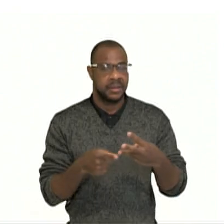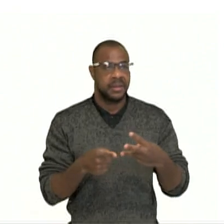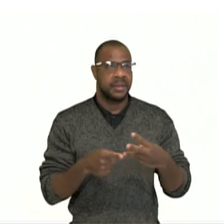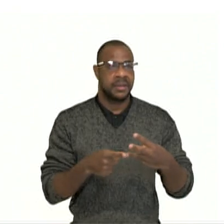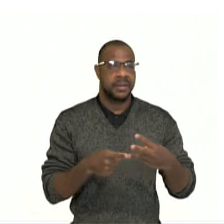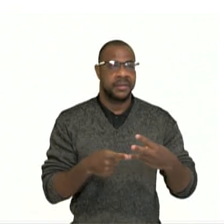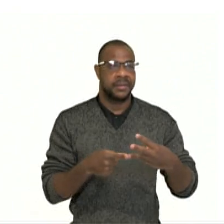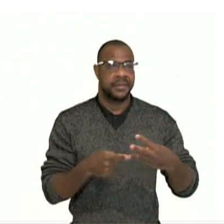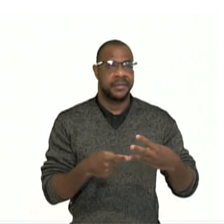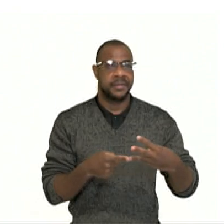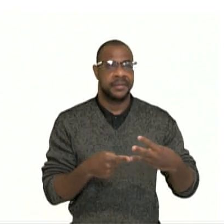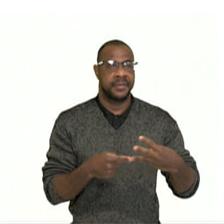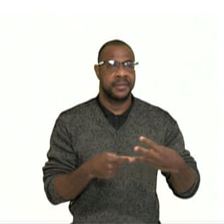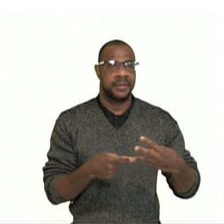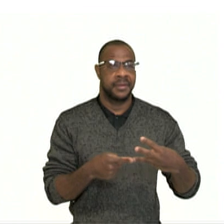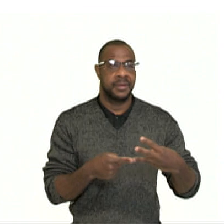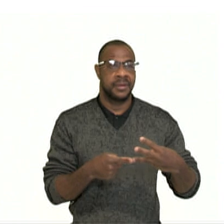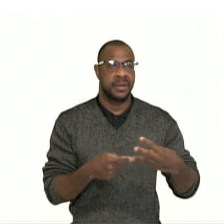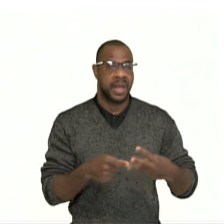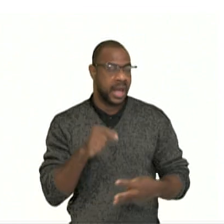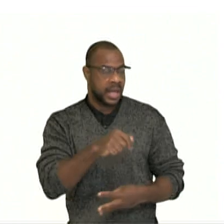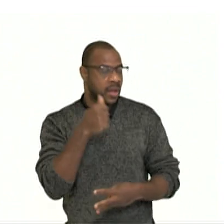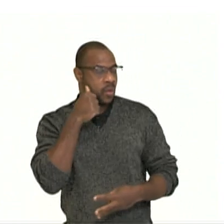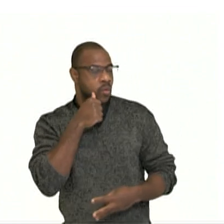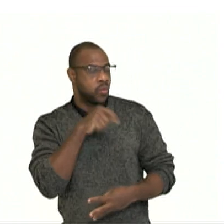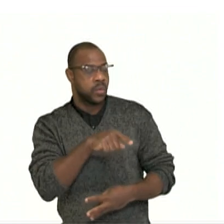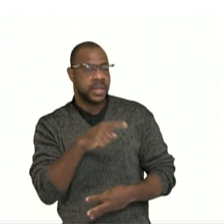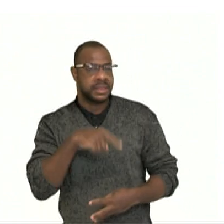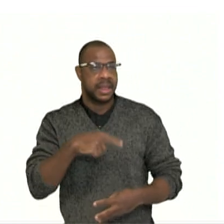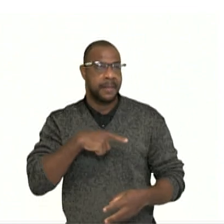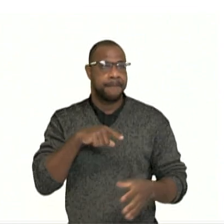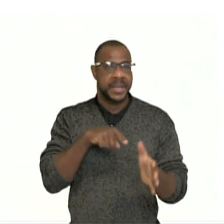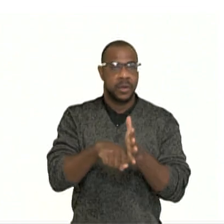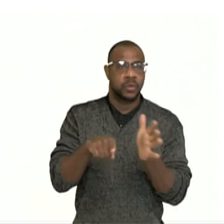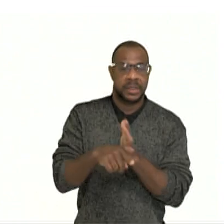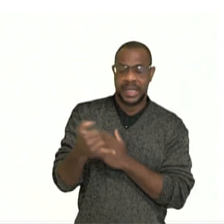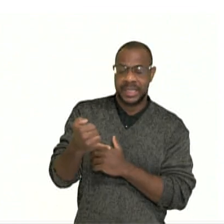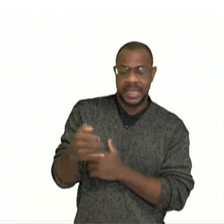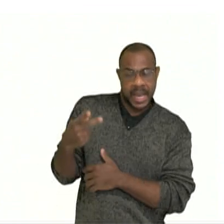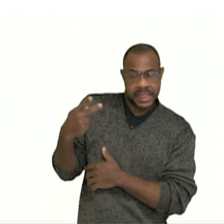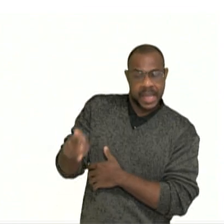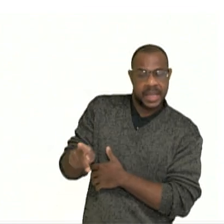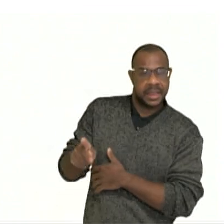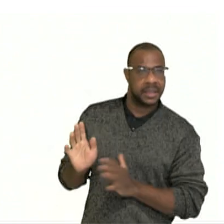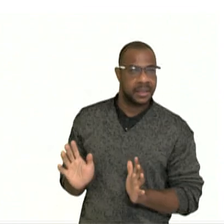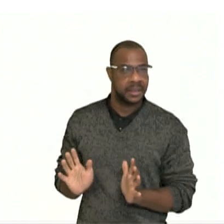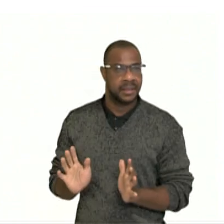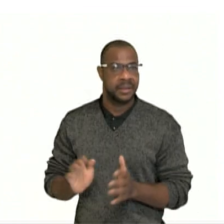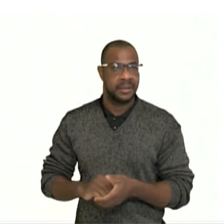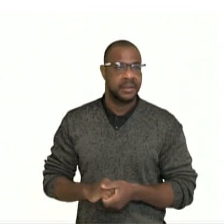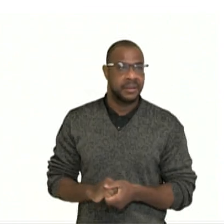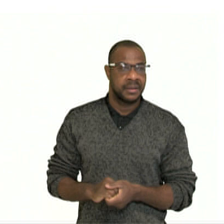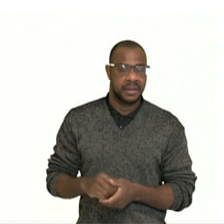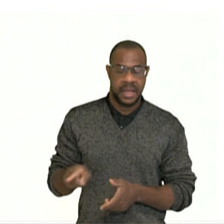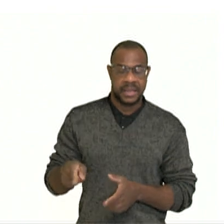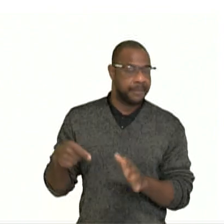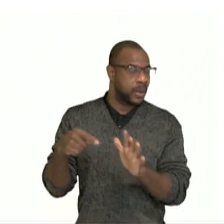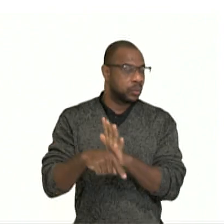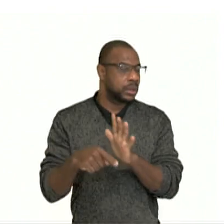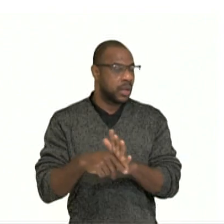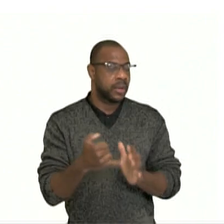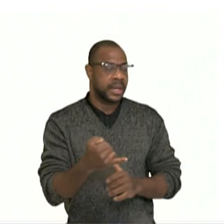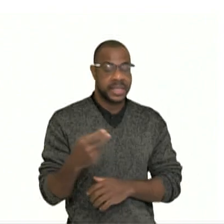about his pen. Aquele menino está perguntando sobre a caneta dele. Observem que toda vez que